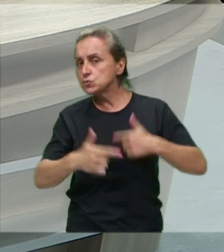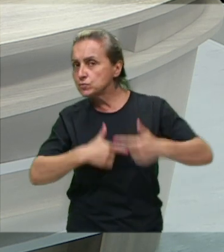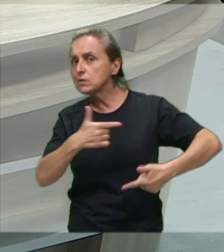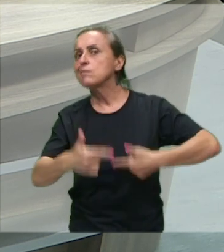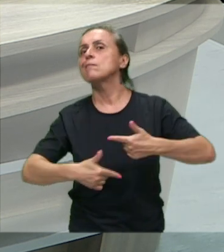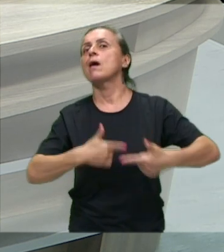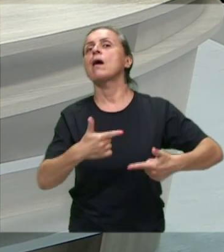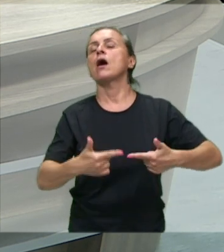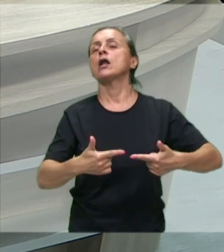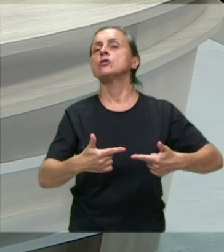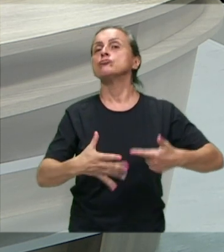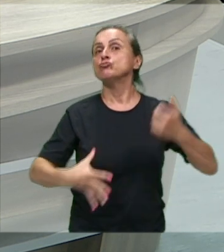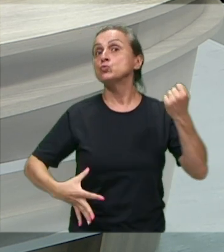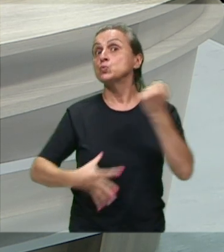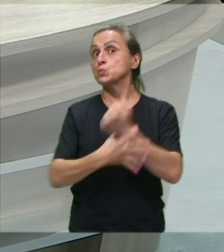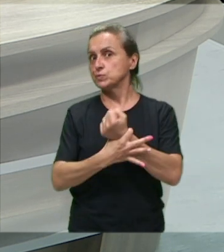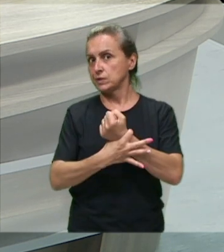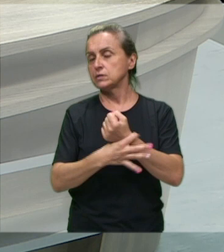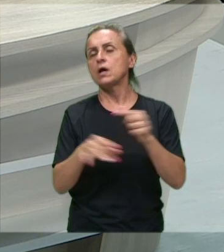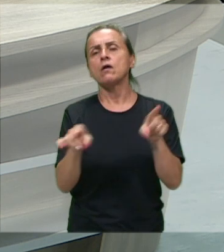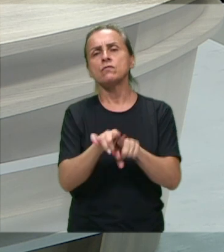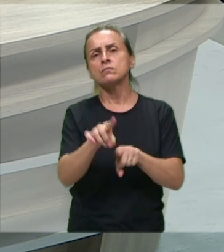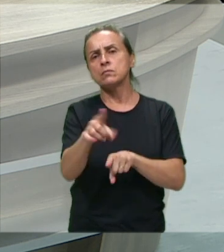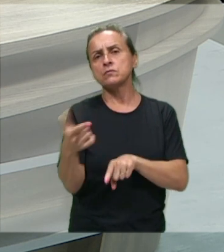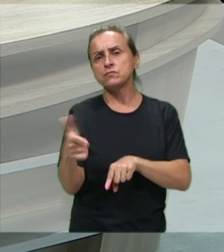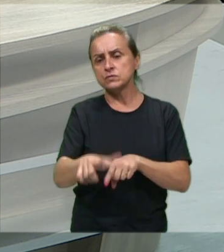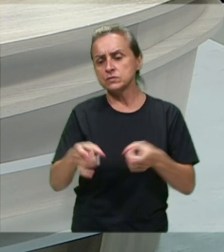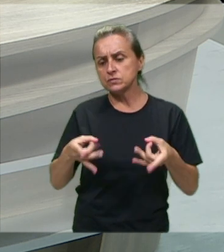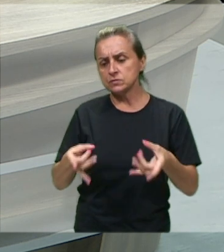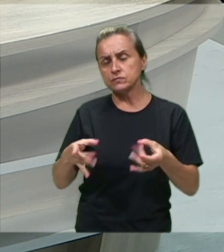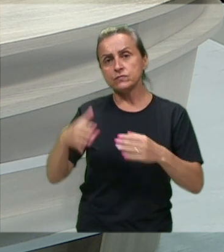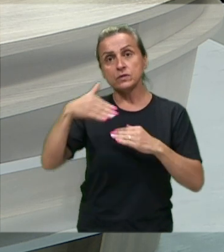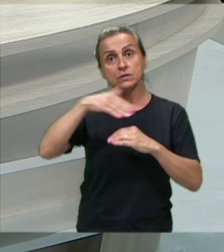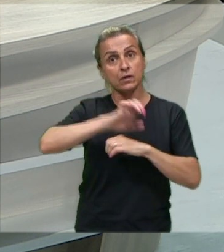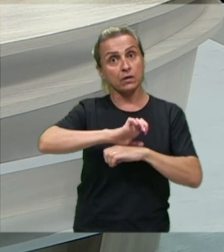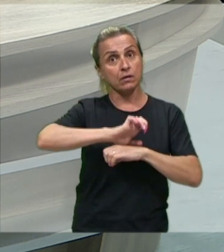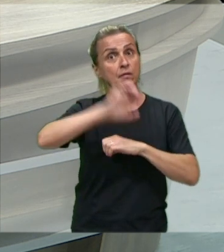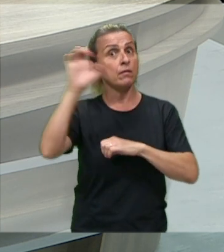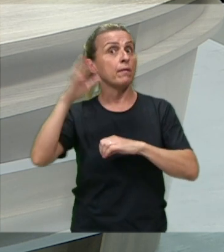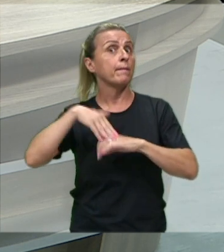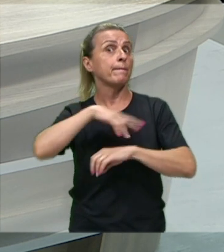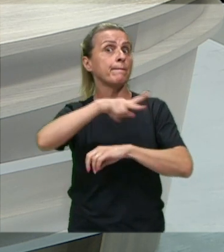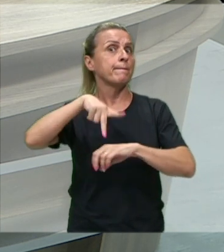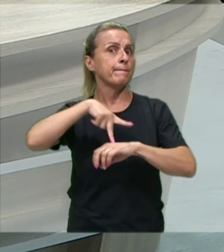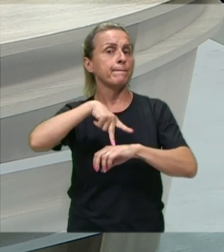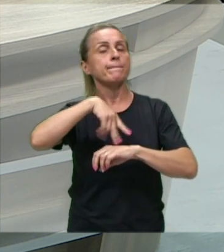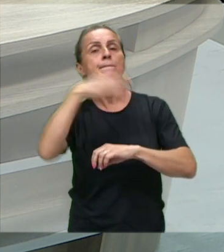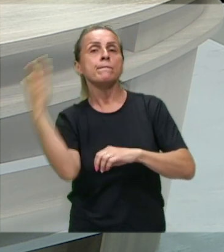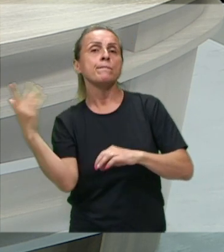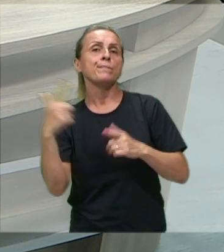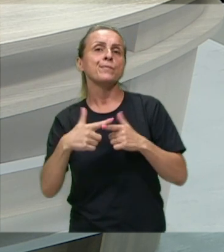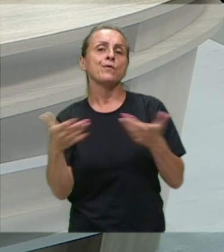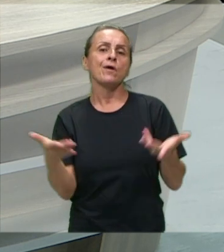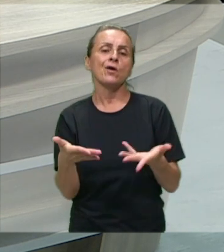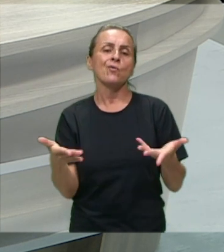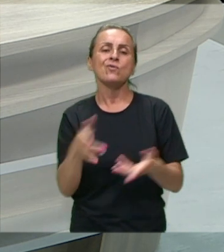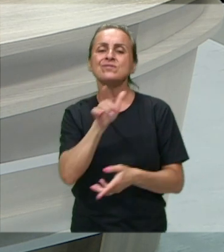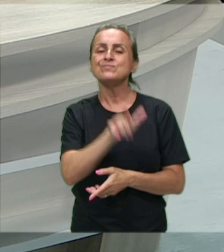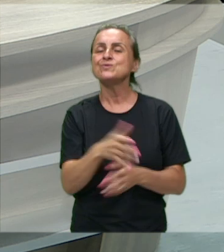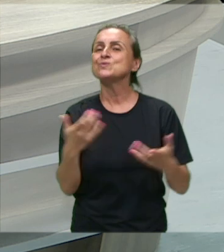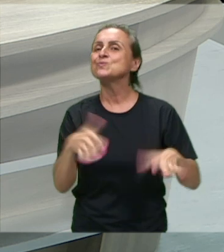para fora, porque hoje a questão do meio ambiente ela está muito em voga no mundo, né? Ninguém mais quer comprar nem